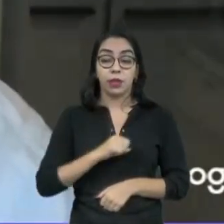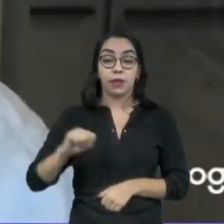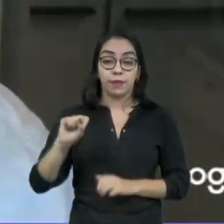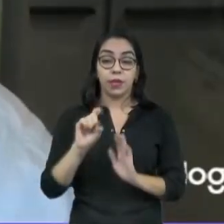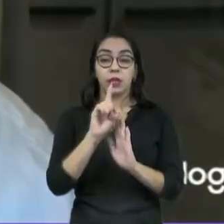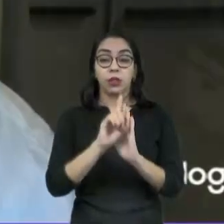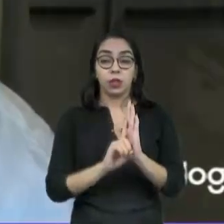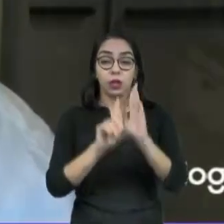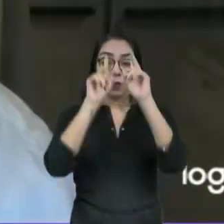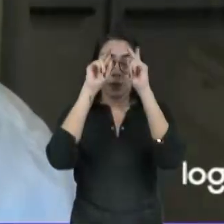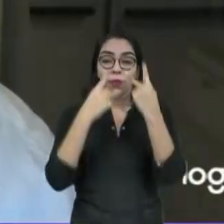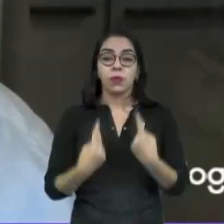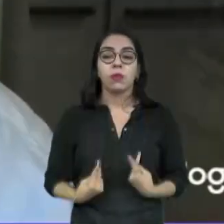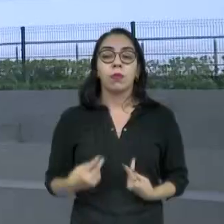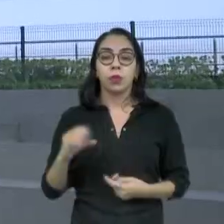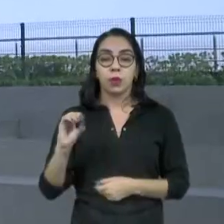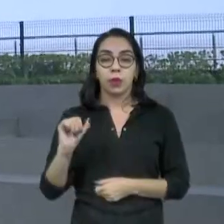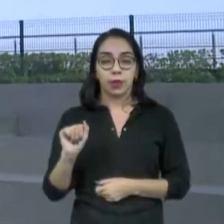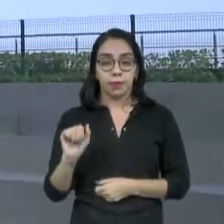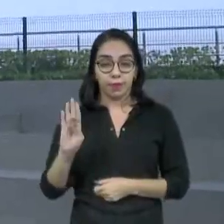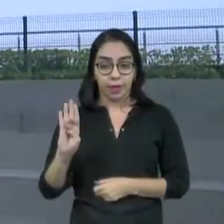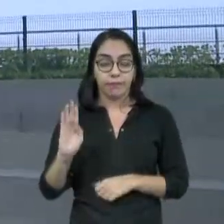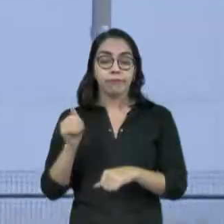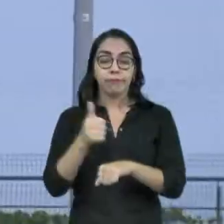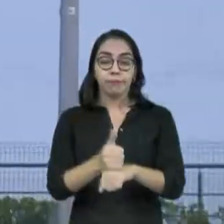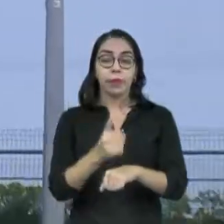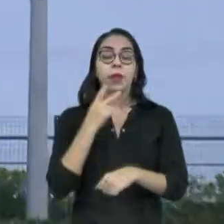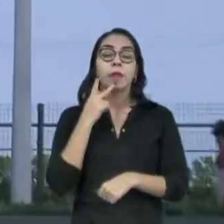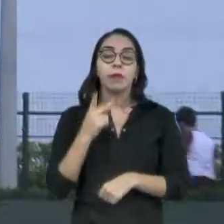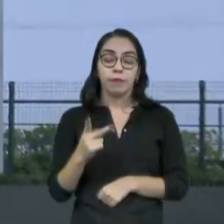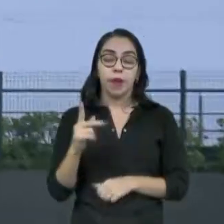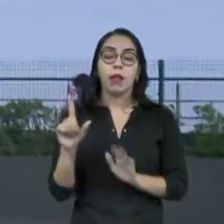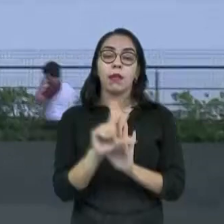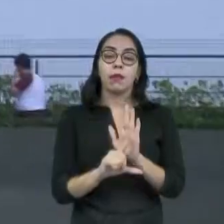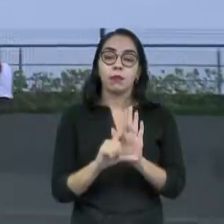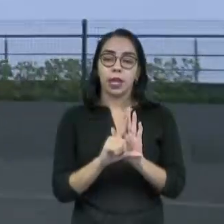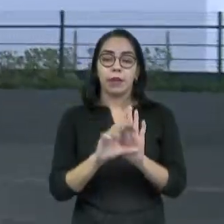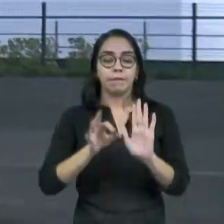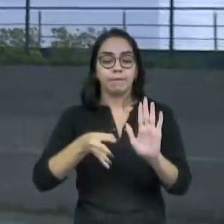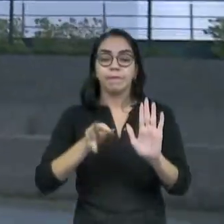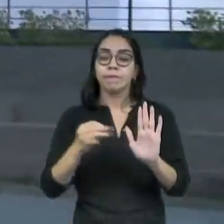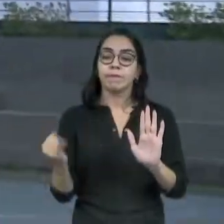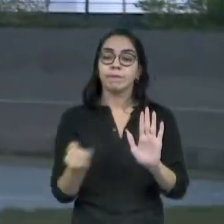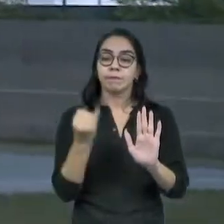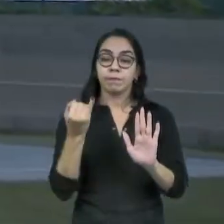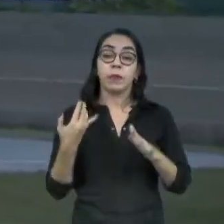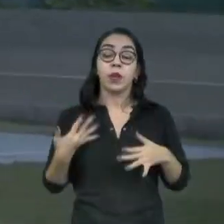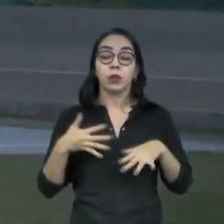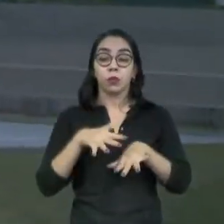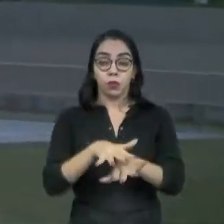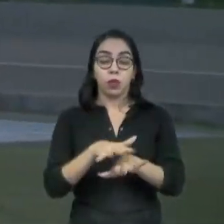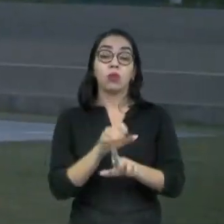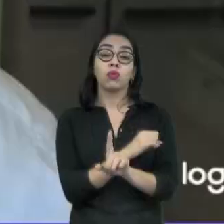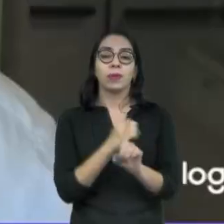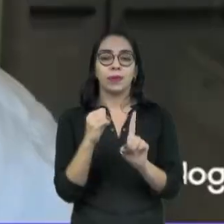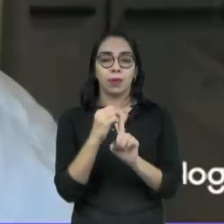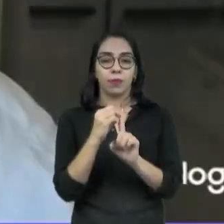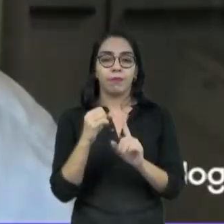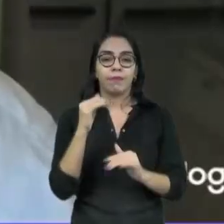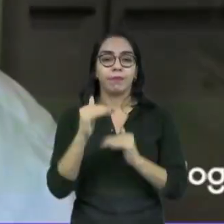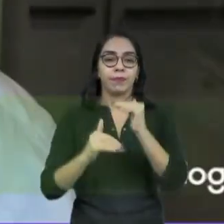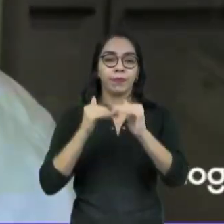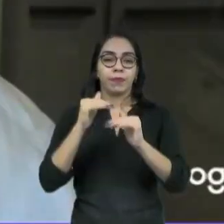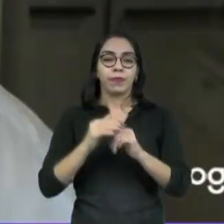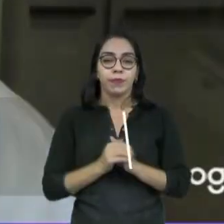OAB Emerson Damaceno destaca a importância de leis como essa para a inclusão e avanço da sociedade toda